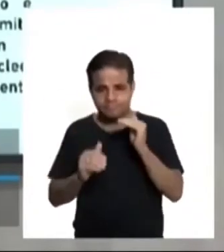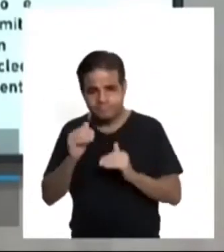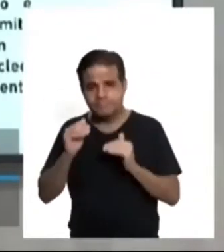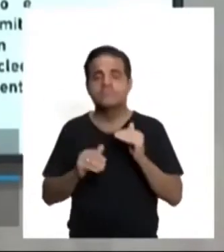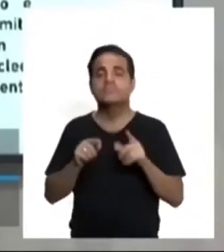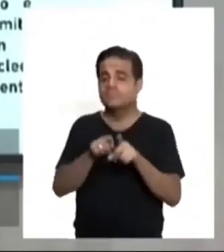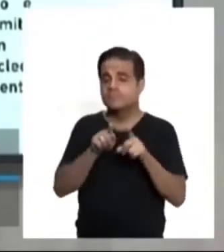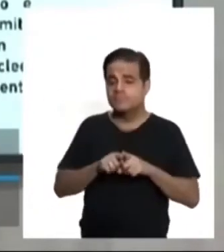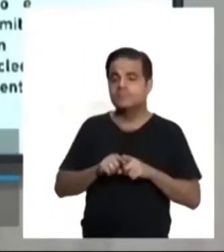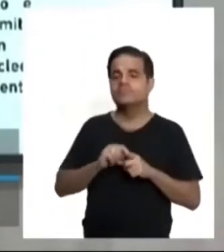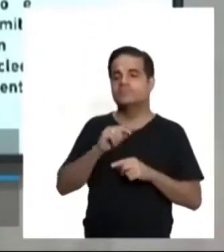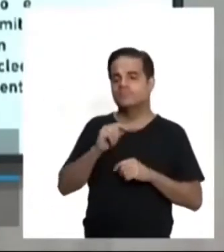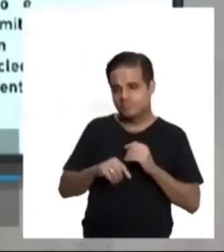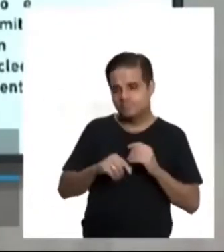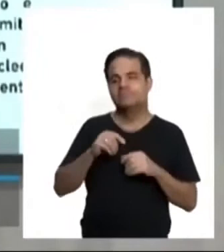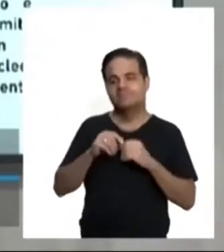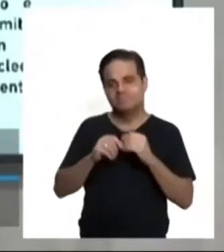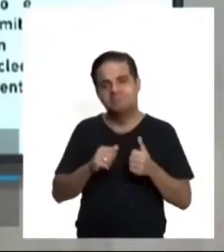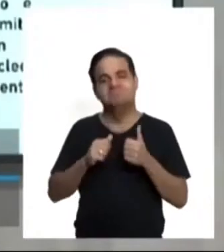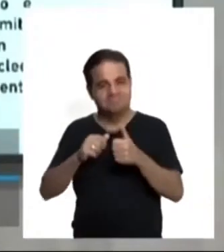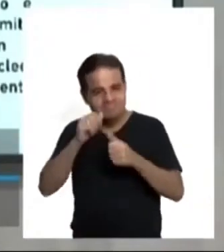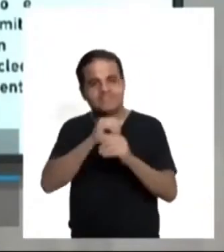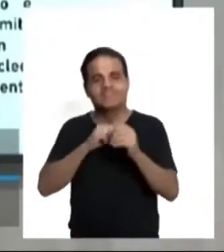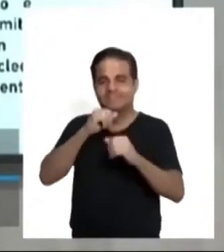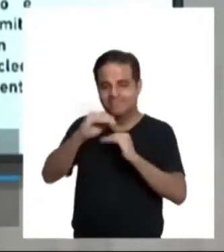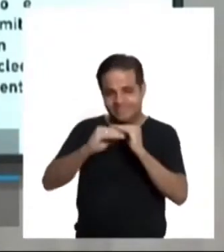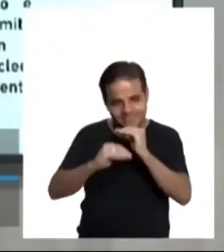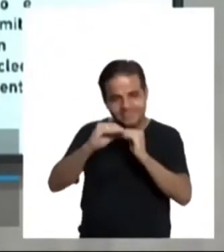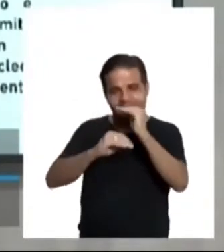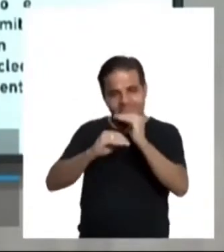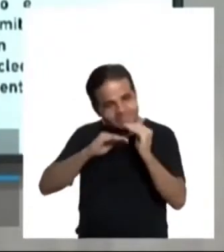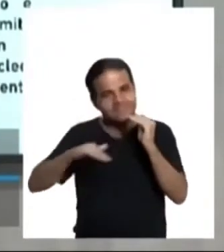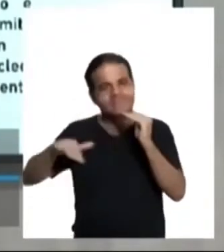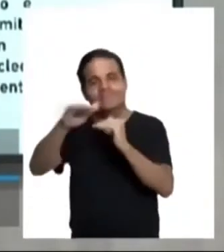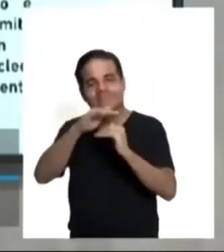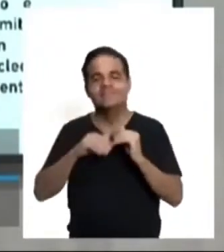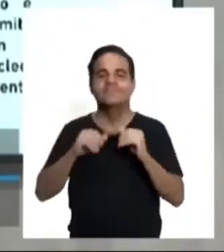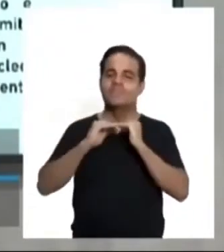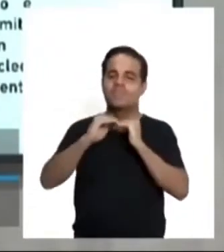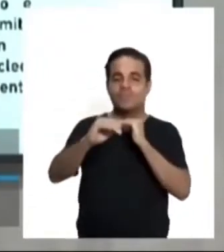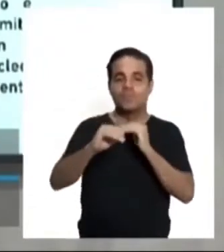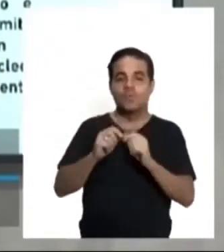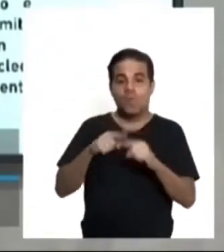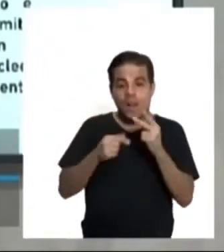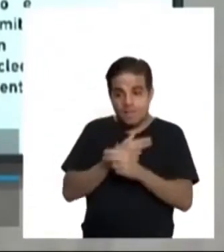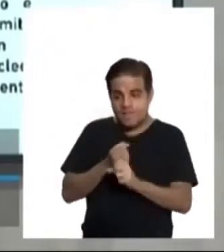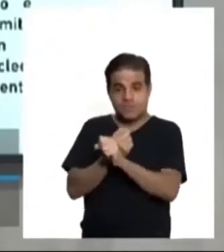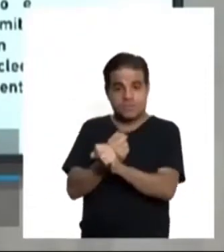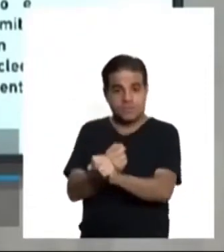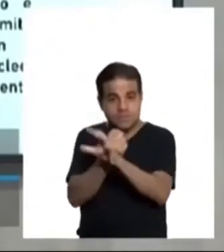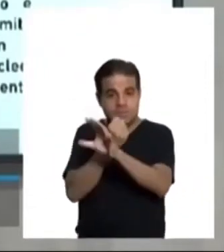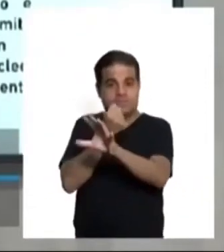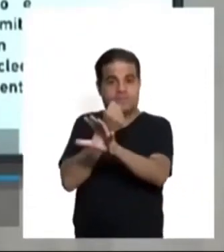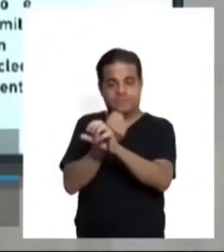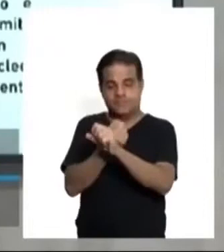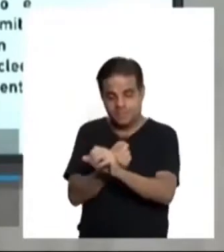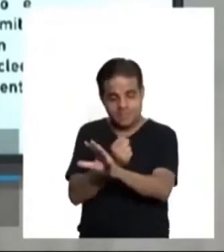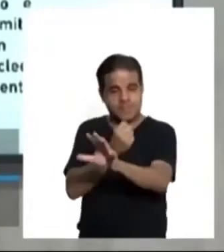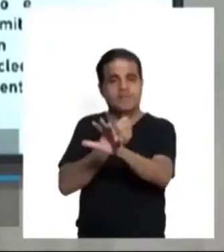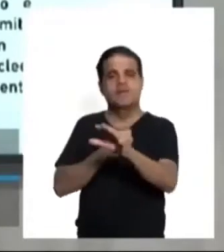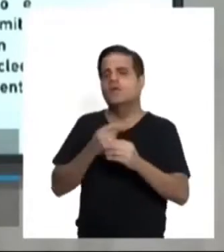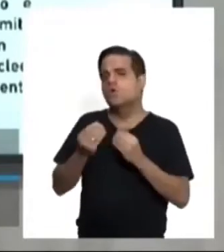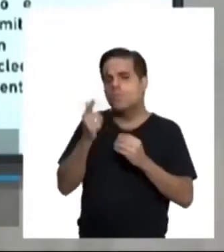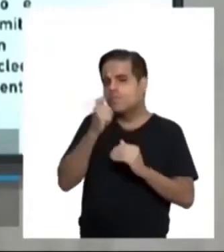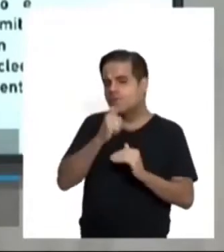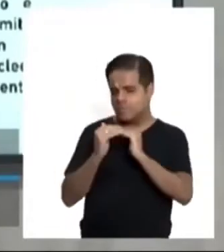E tudo que é instável procura se estabilizar. Um elemento radioativo, ele procura se estabilizar. E como que